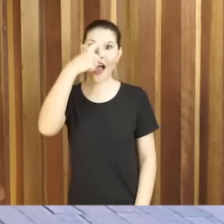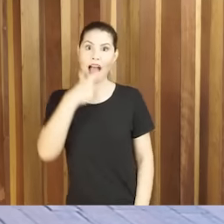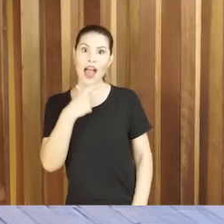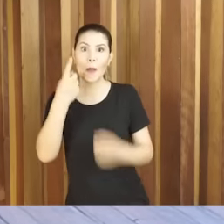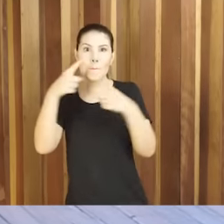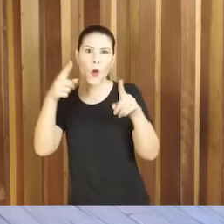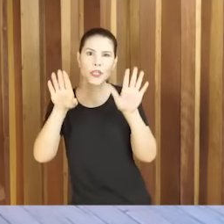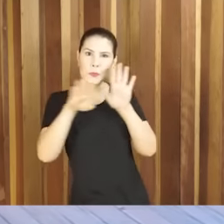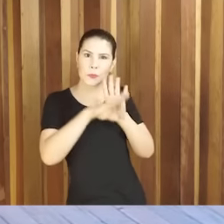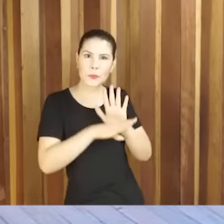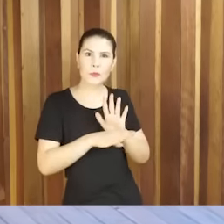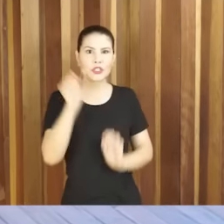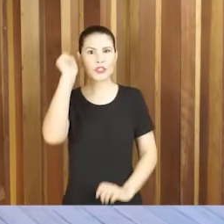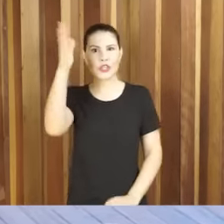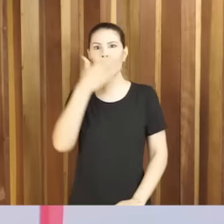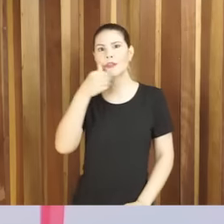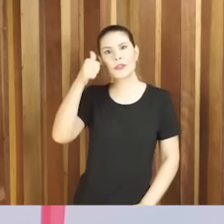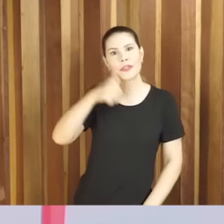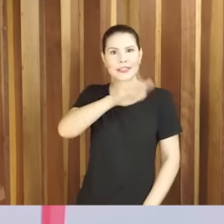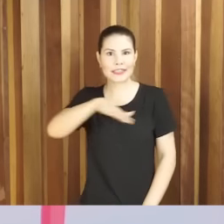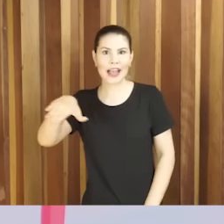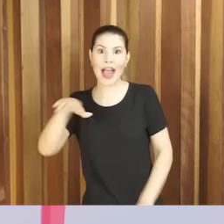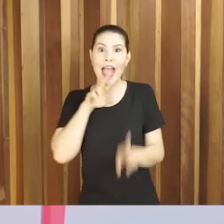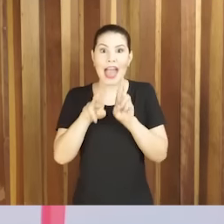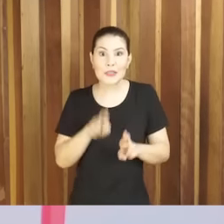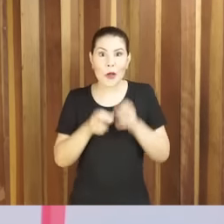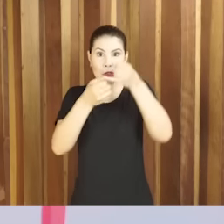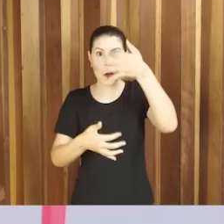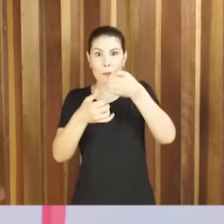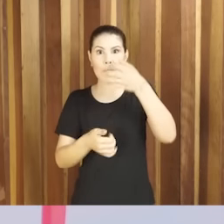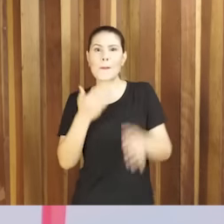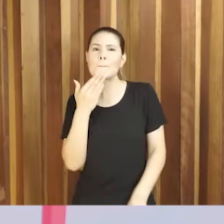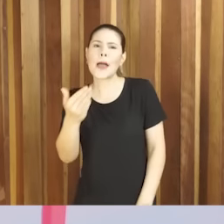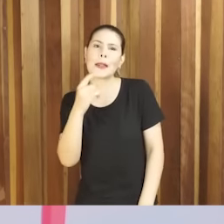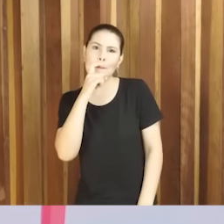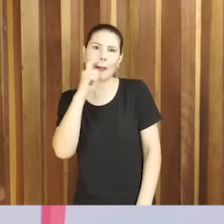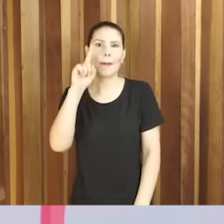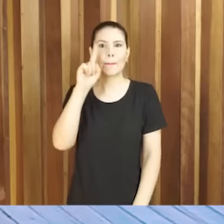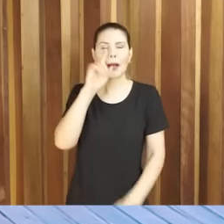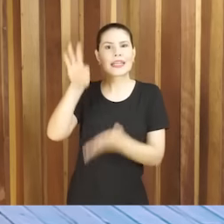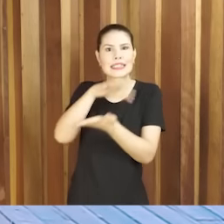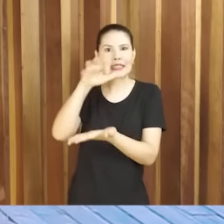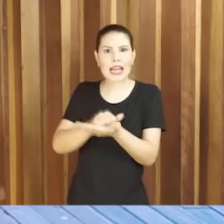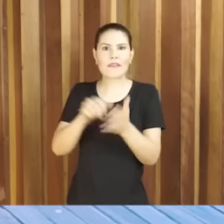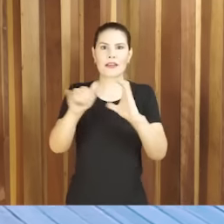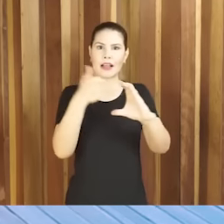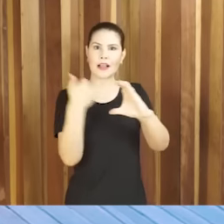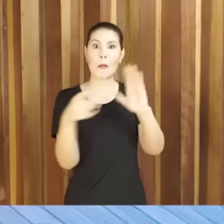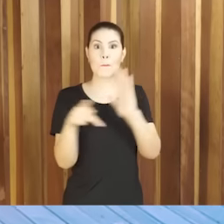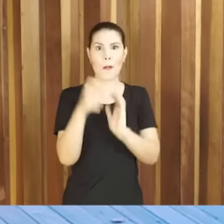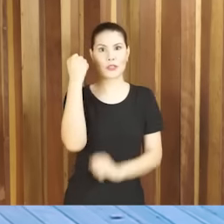O que estão achando da playlist Tchê Gurizadinha? Responde aí nos comentários e já pede pro papai e a mamãe